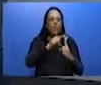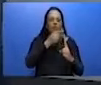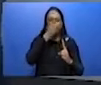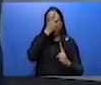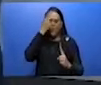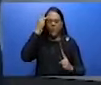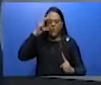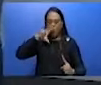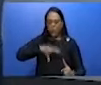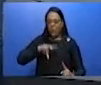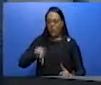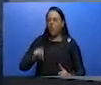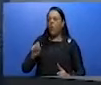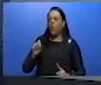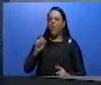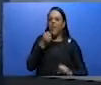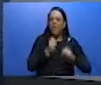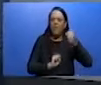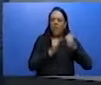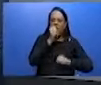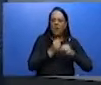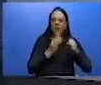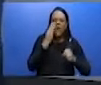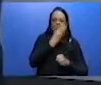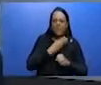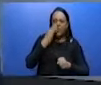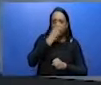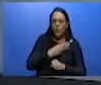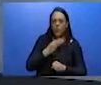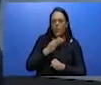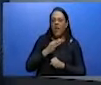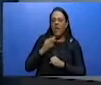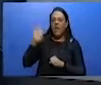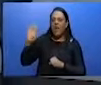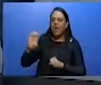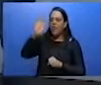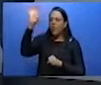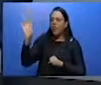açúcar para vender na Europa, fazer dinheiro, né? Só pensavam nisso.